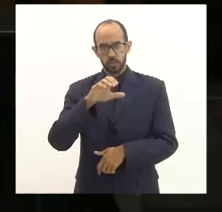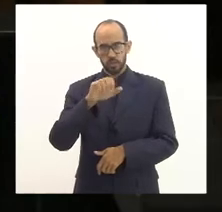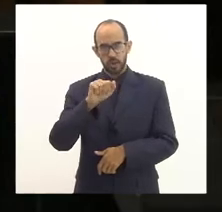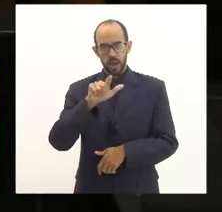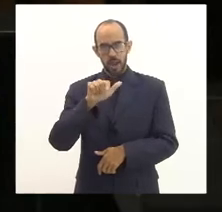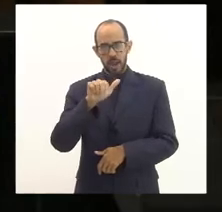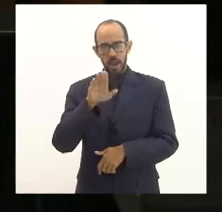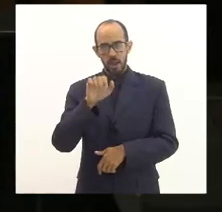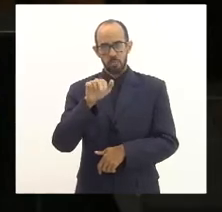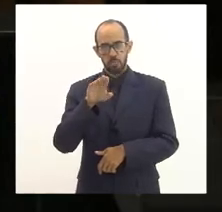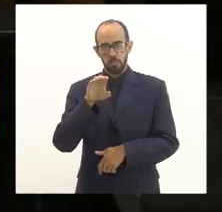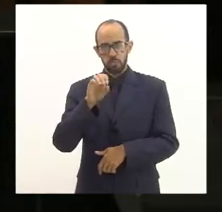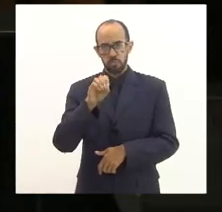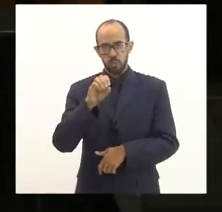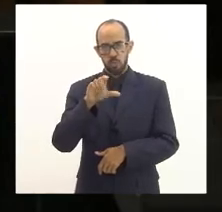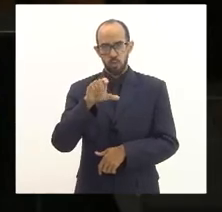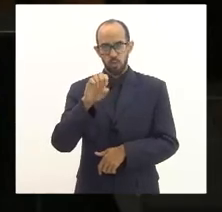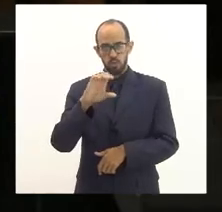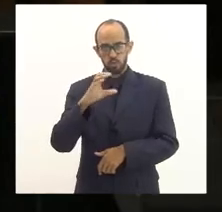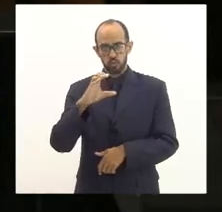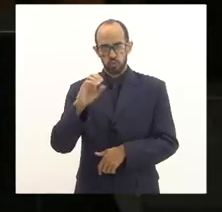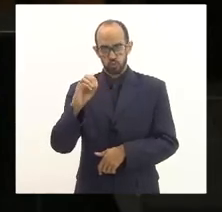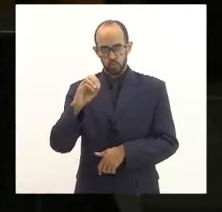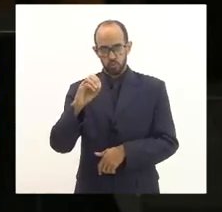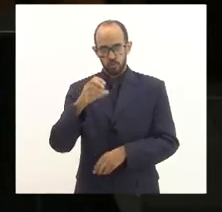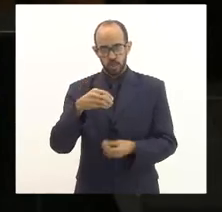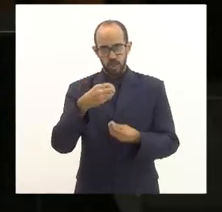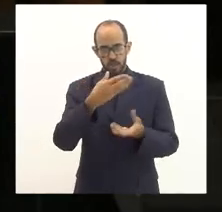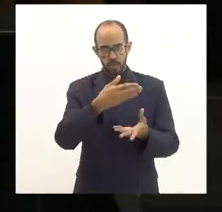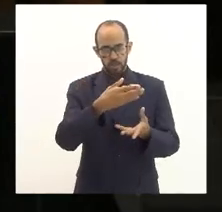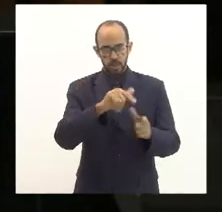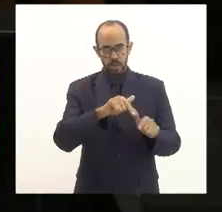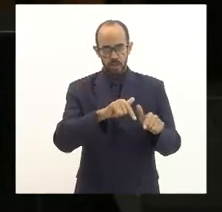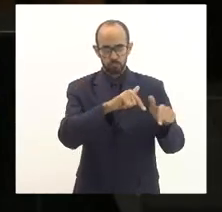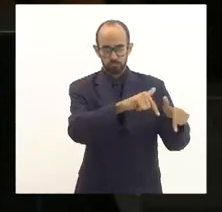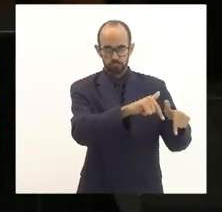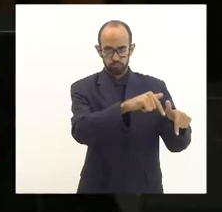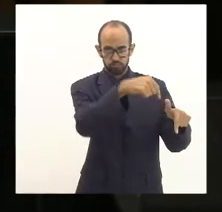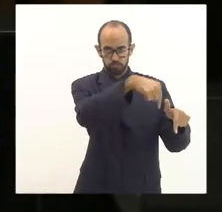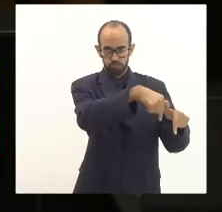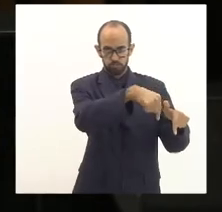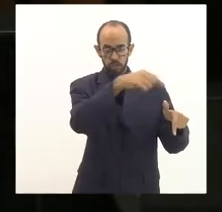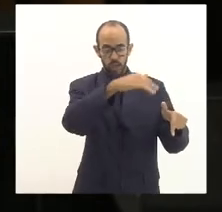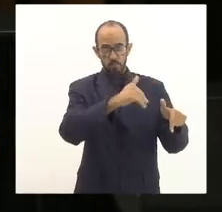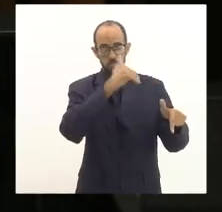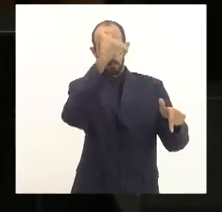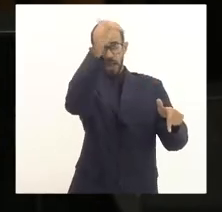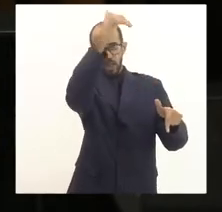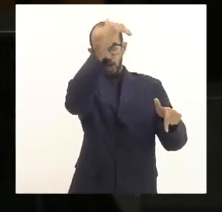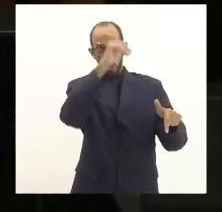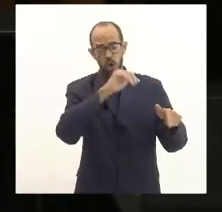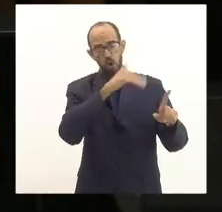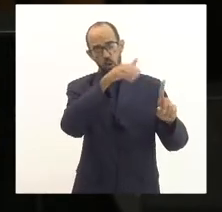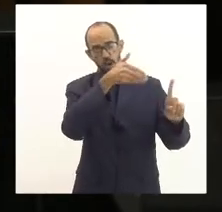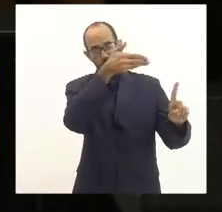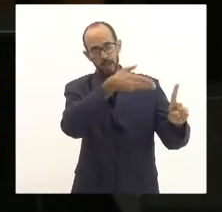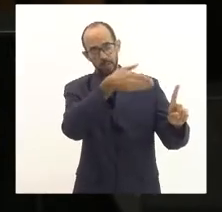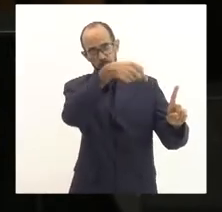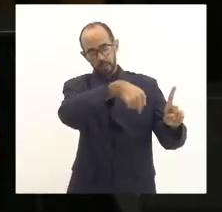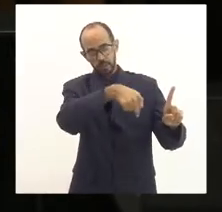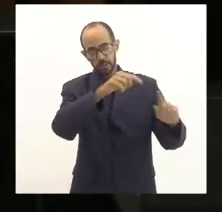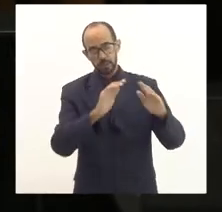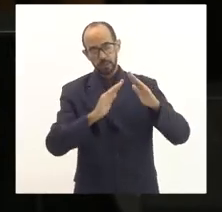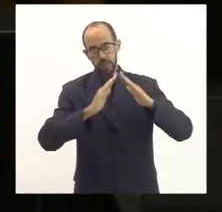entrega aquela instituição é da maior honraria da sua casa em que é